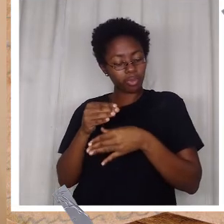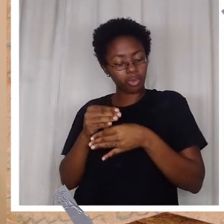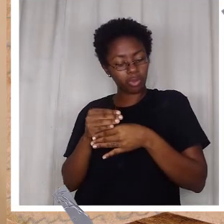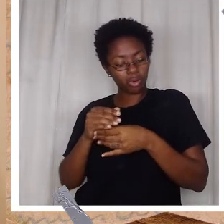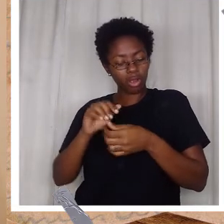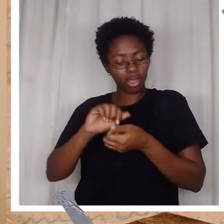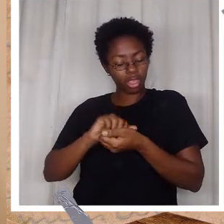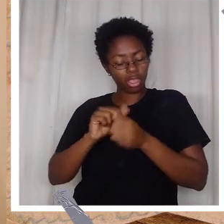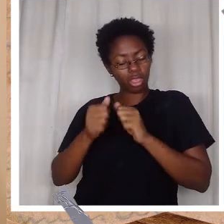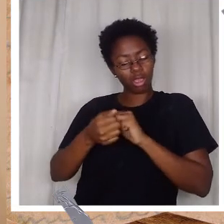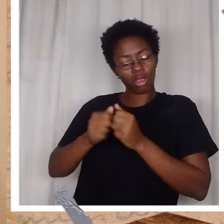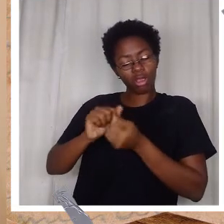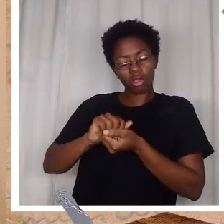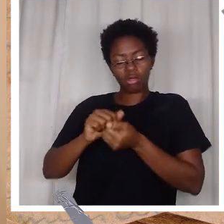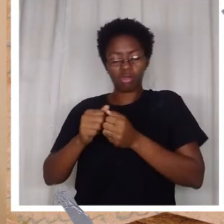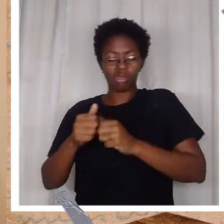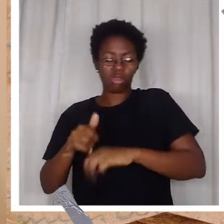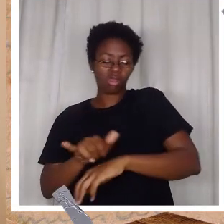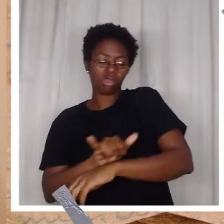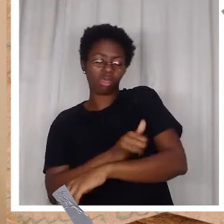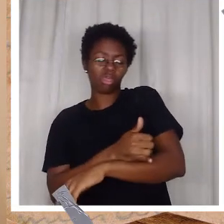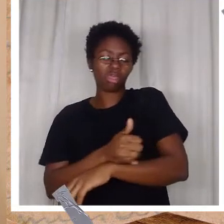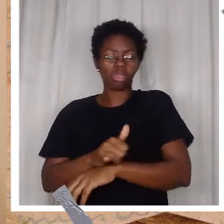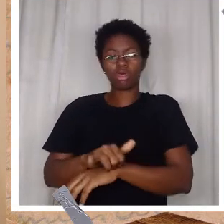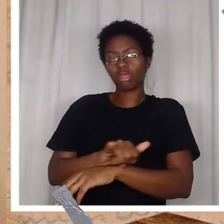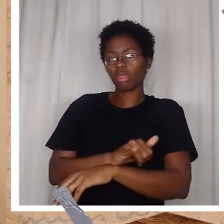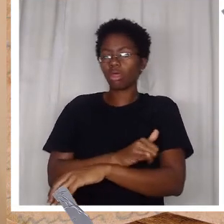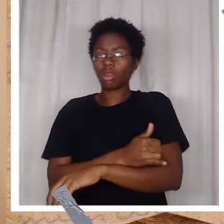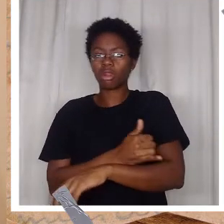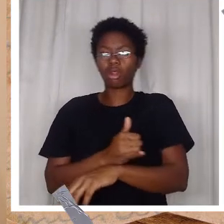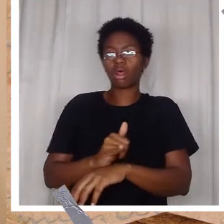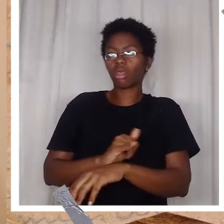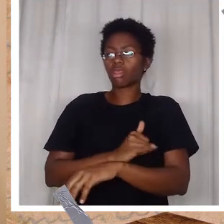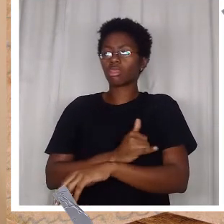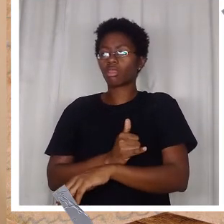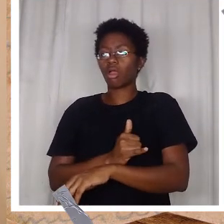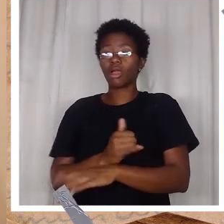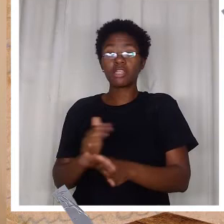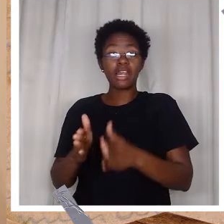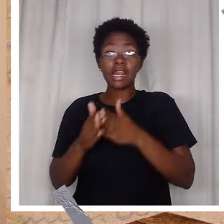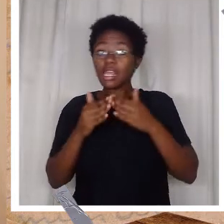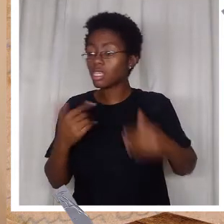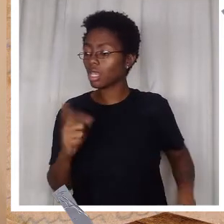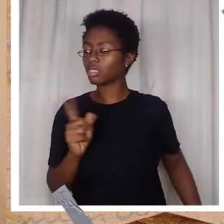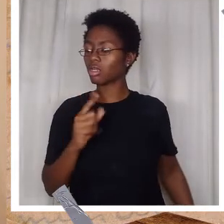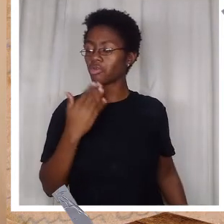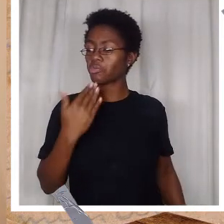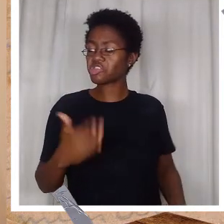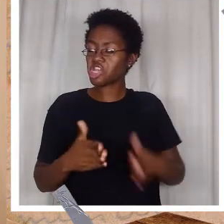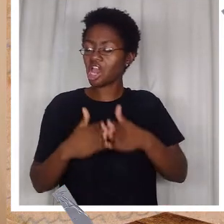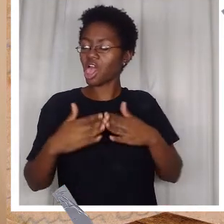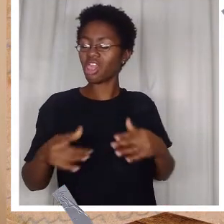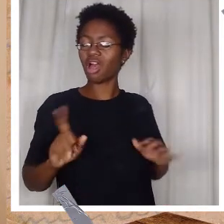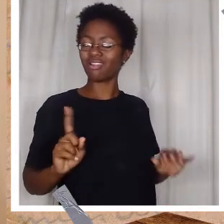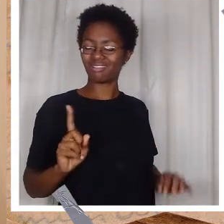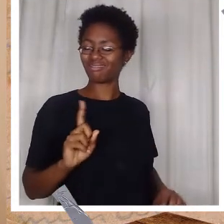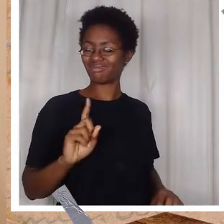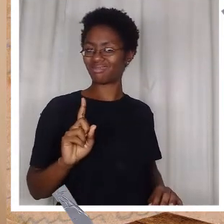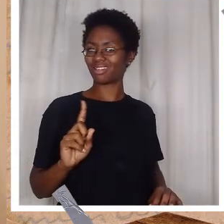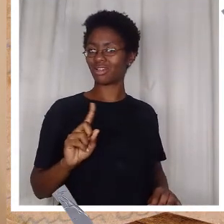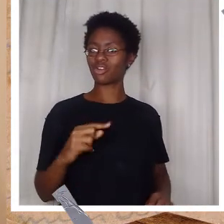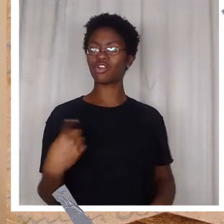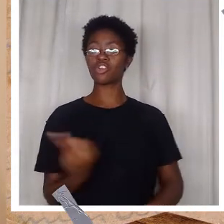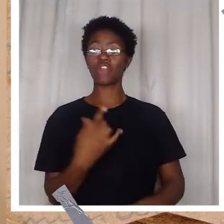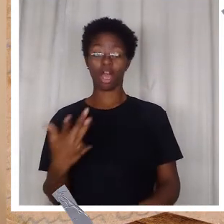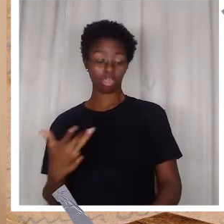pessoas sem pedir licença, porque a arte tem essa capacidade de acessar a alma, o espírito